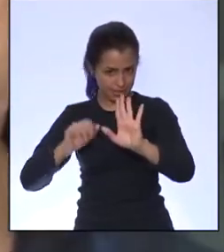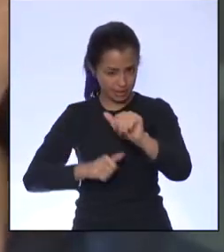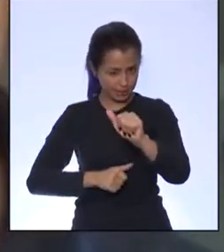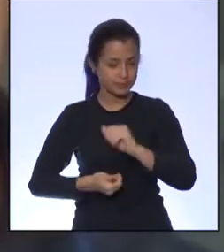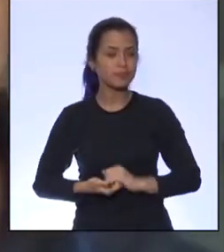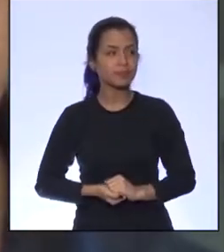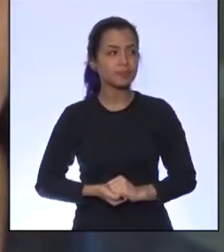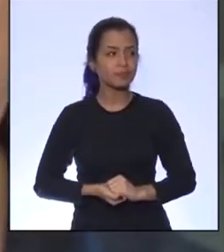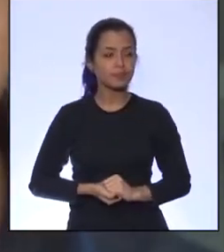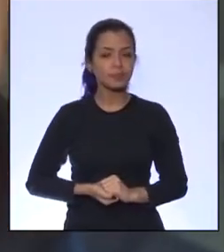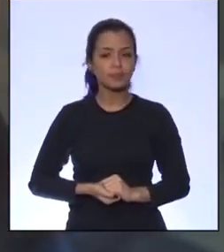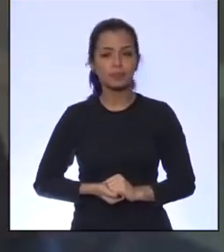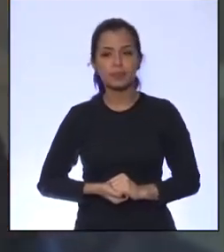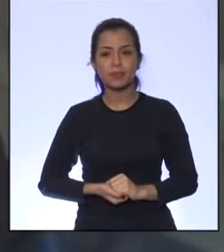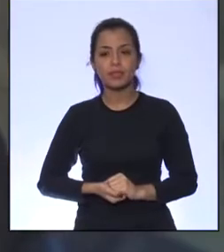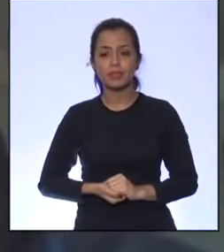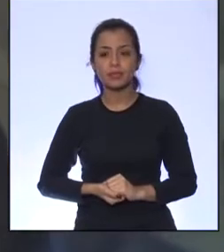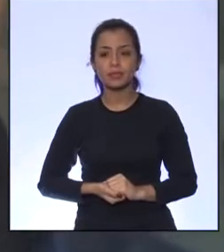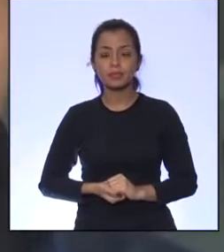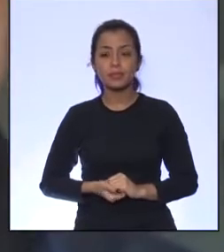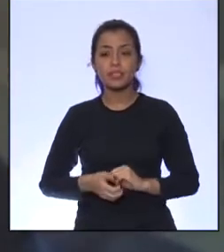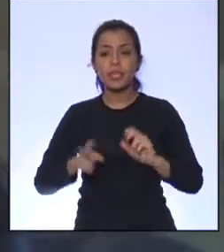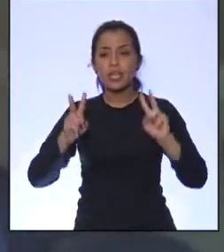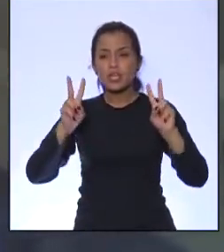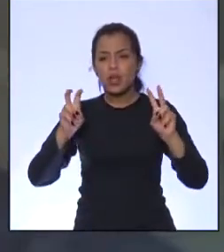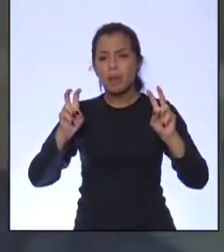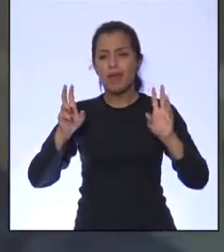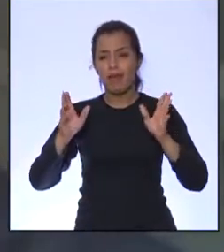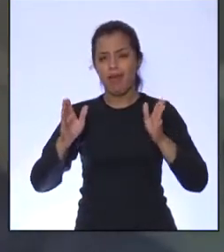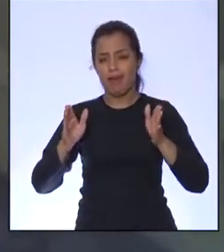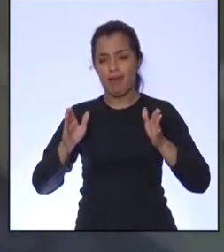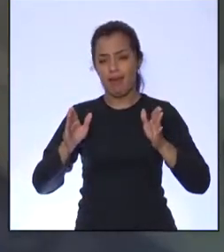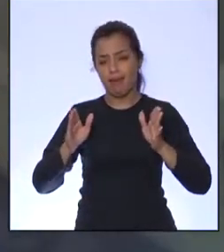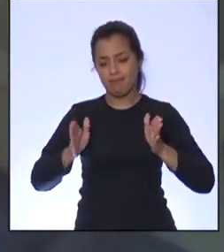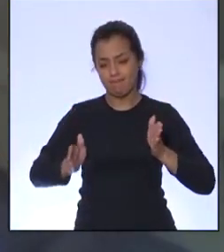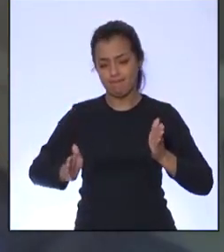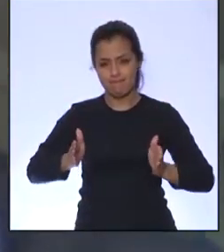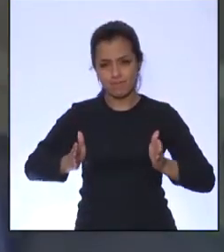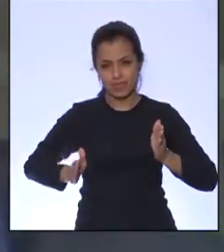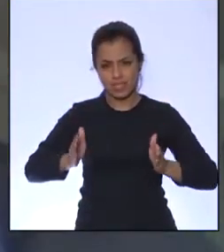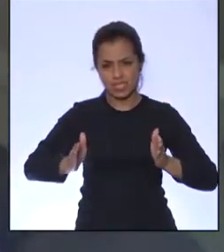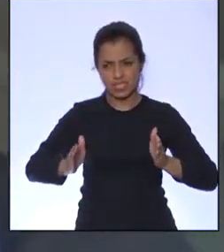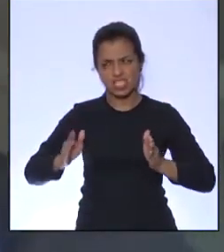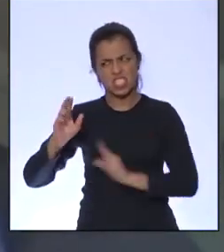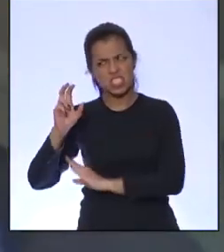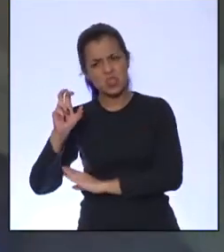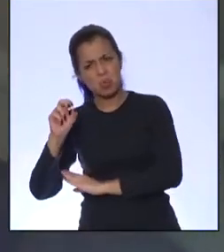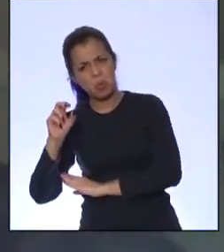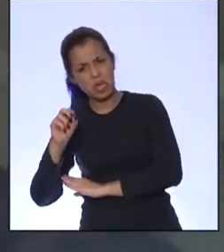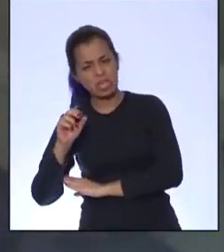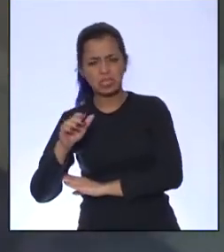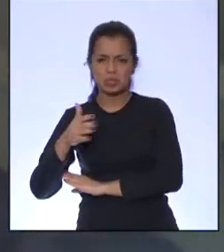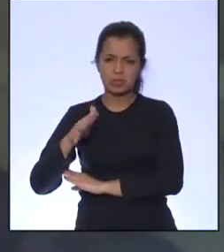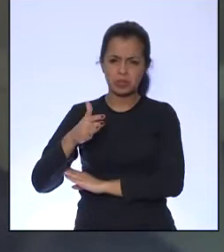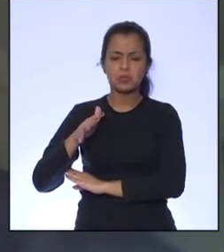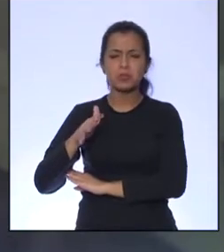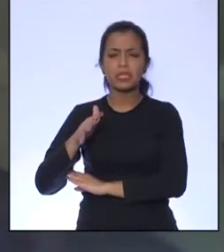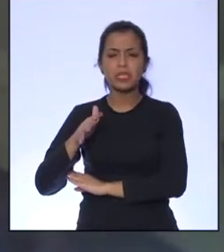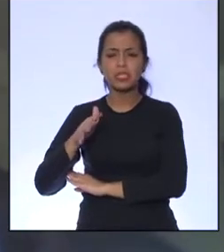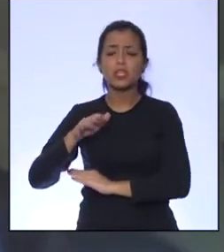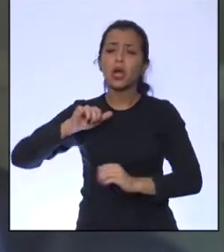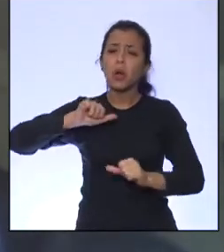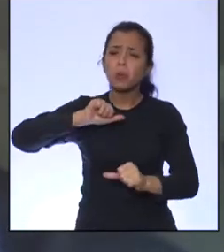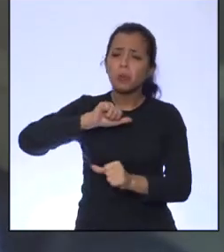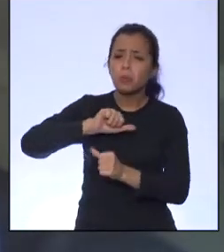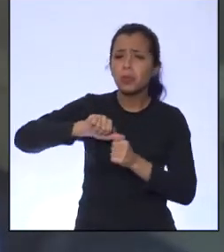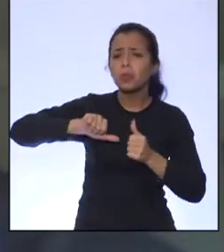transistor, em meados da década de 50 do século passado, mudou também a forma de sociedade, uma